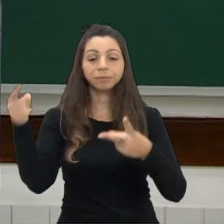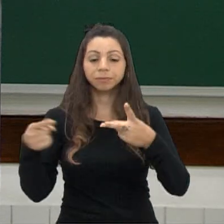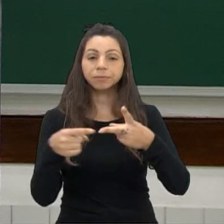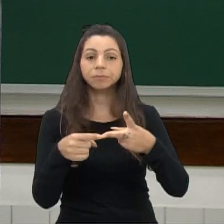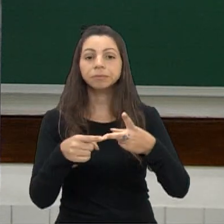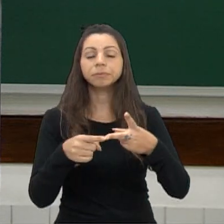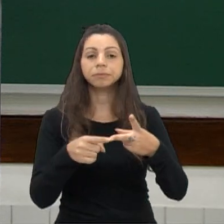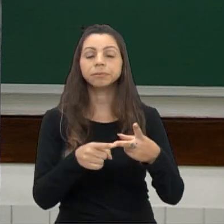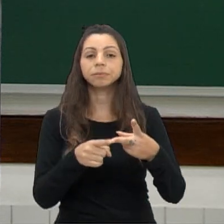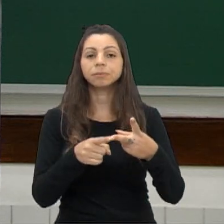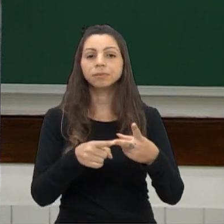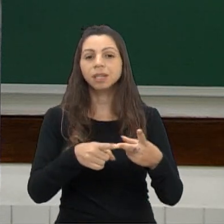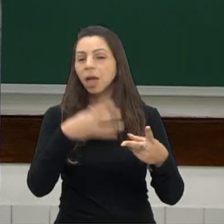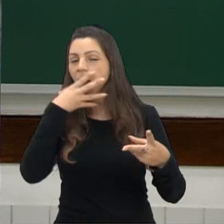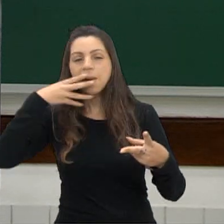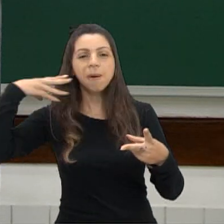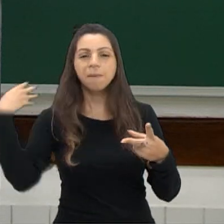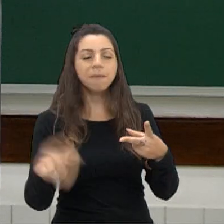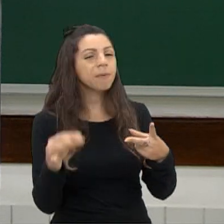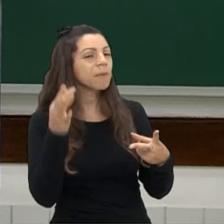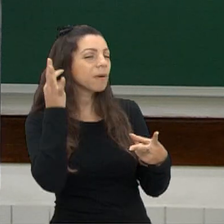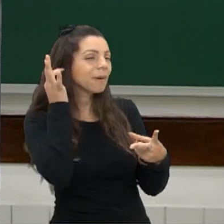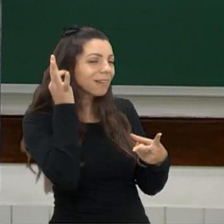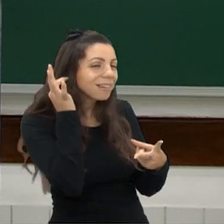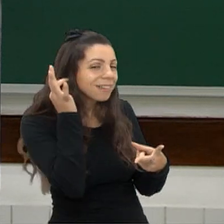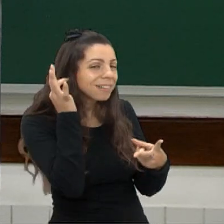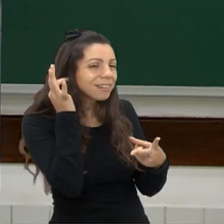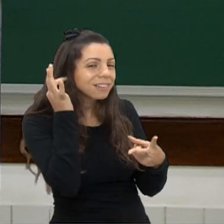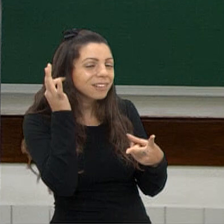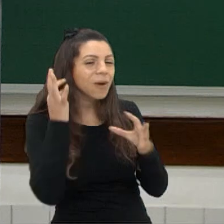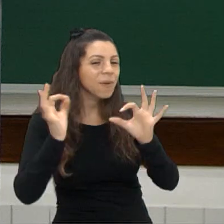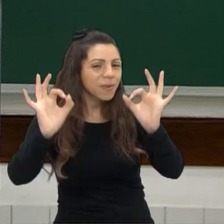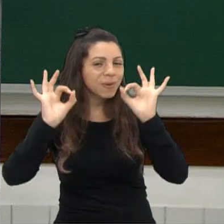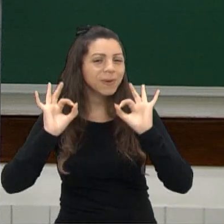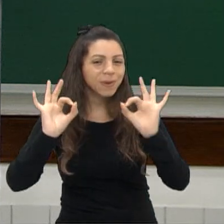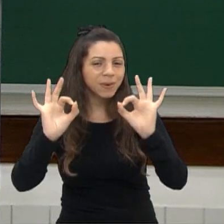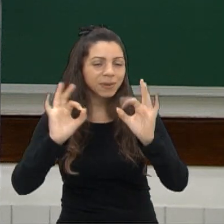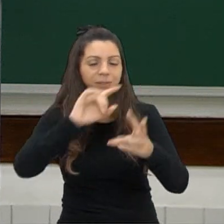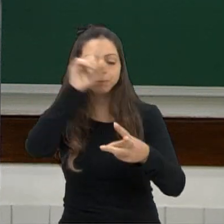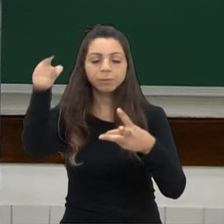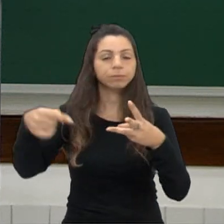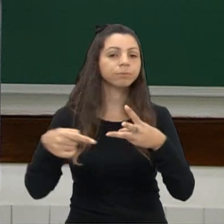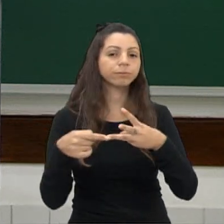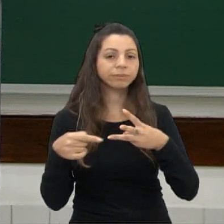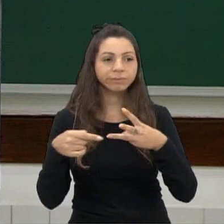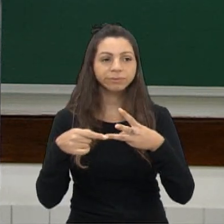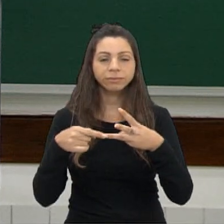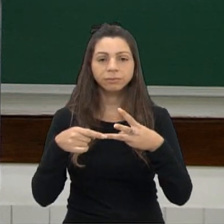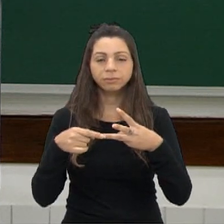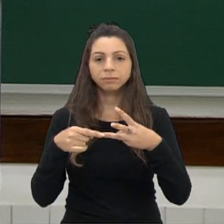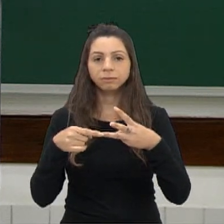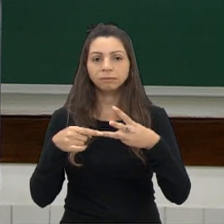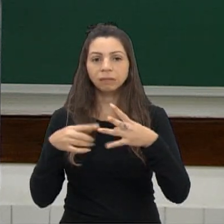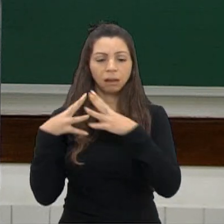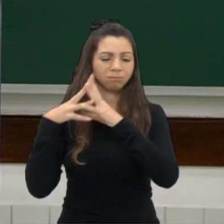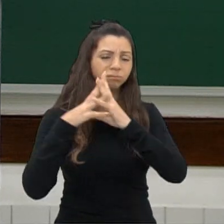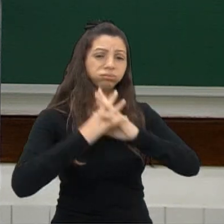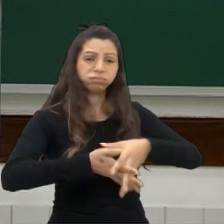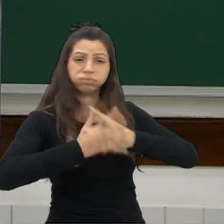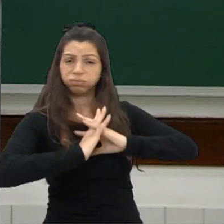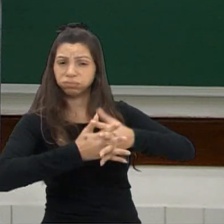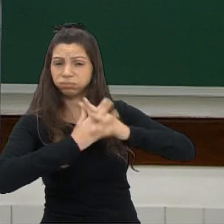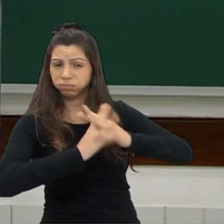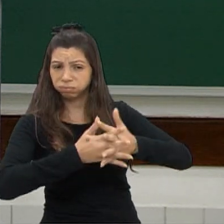Supimpa é algo muito bom, muito legal, certo? Ótimo. E quiprocó é uma confusão, um